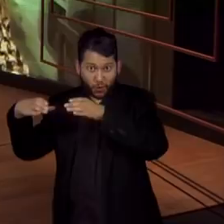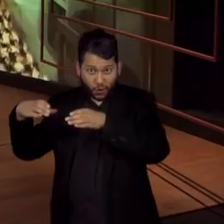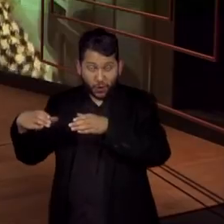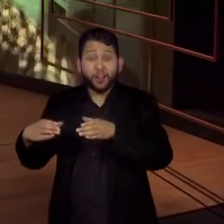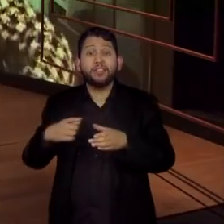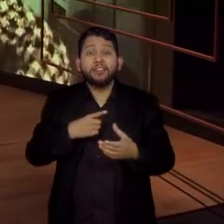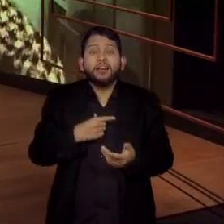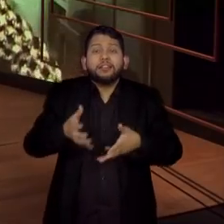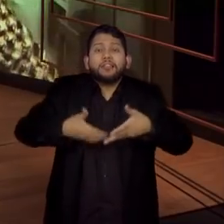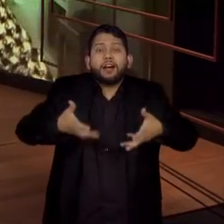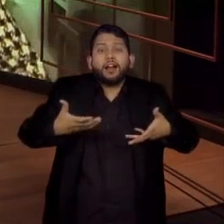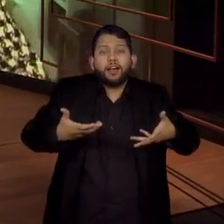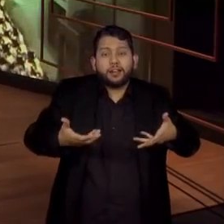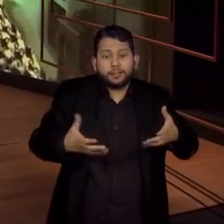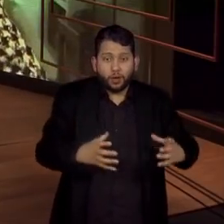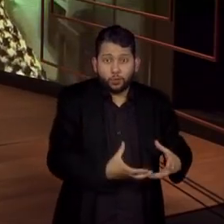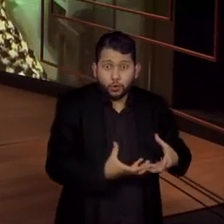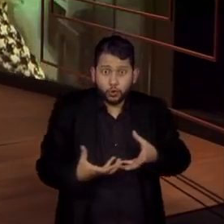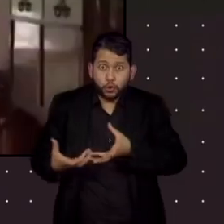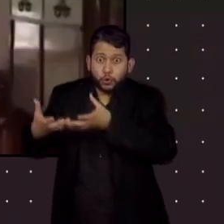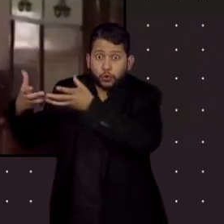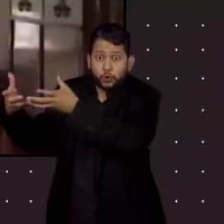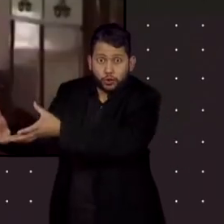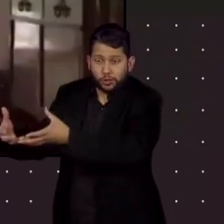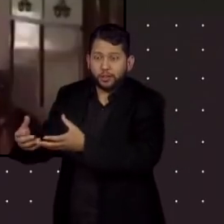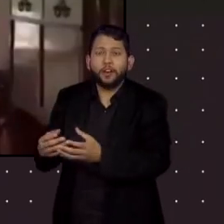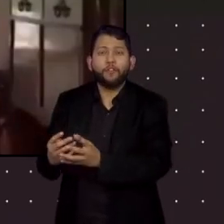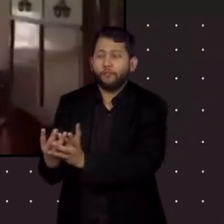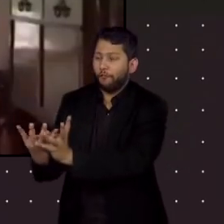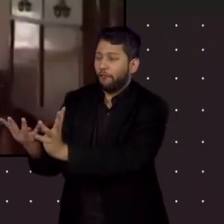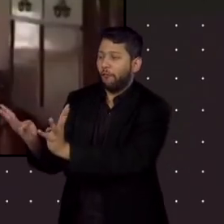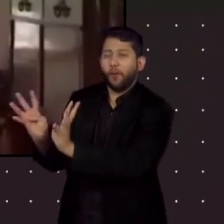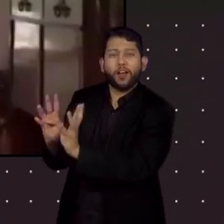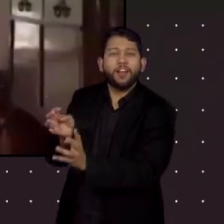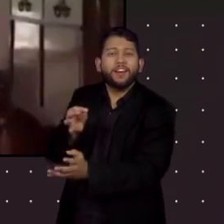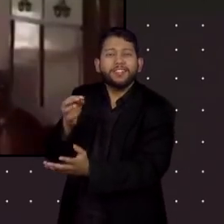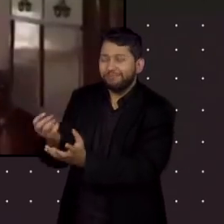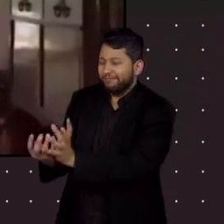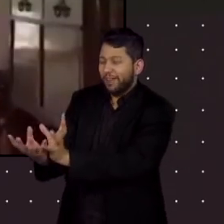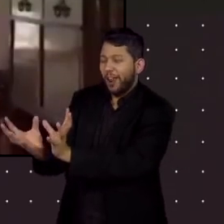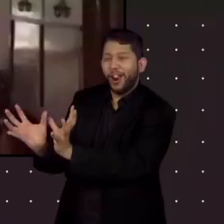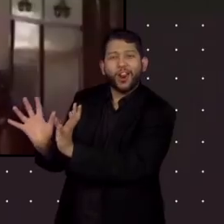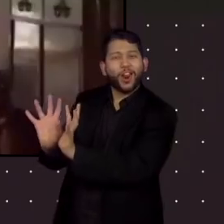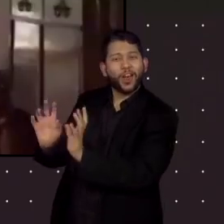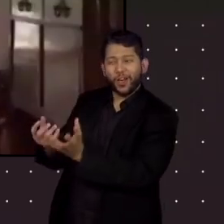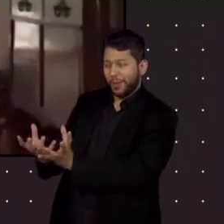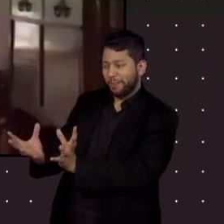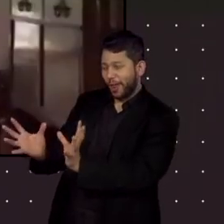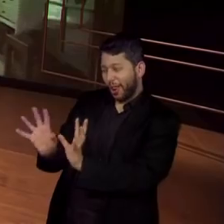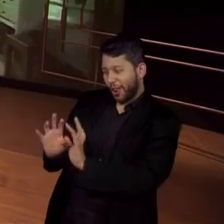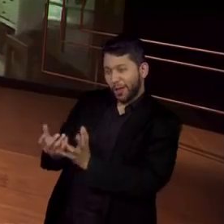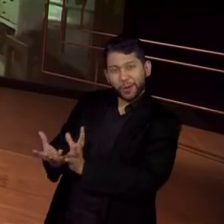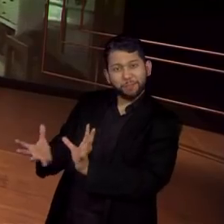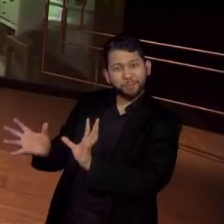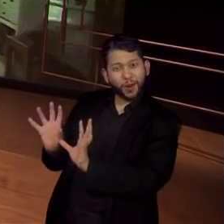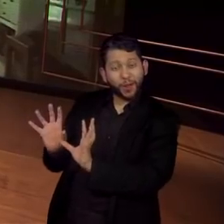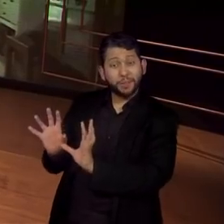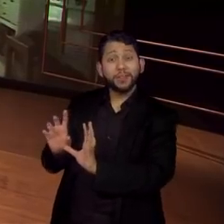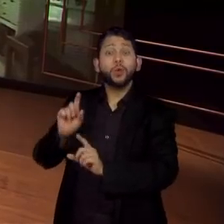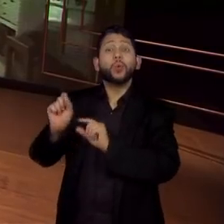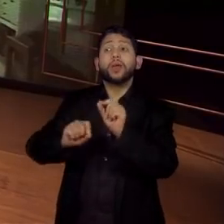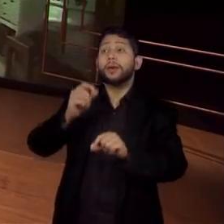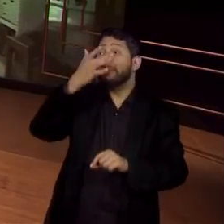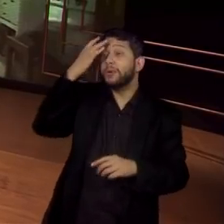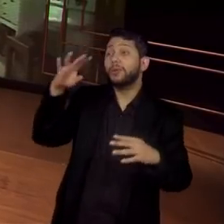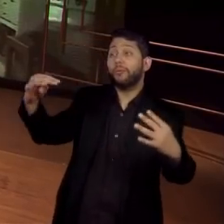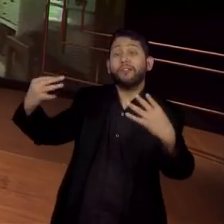canteiro, colocava no cestinho, contava assim, as folhas de couve, quanto de cenoura, não sei o quê, e a vizinhança